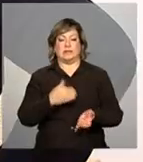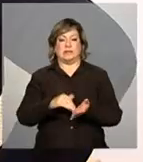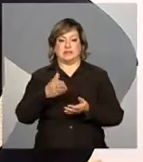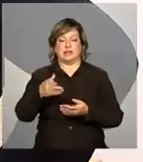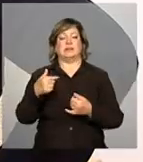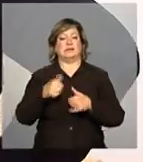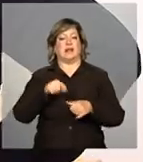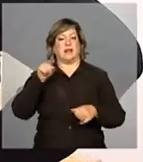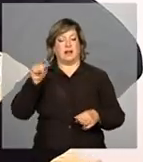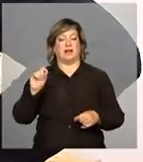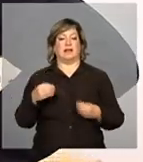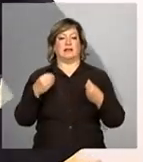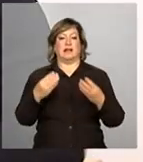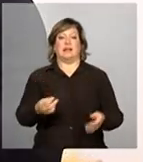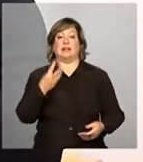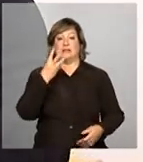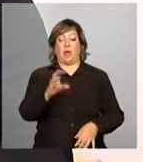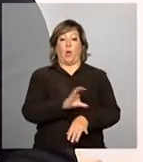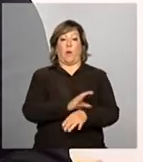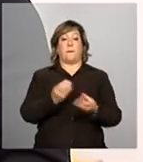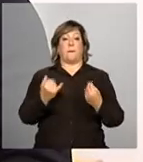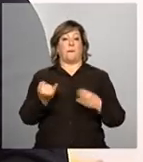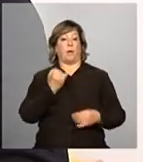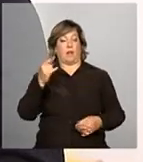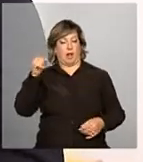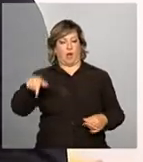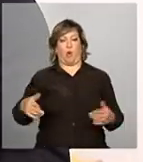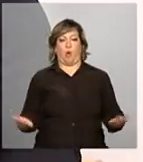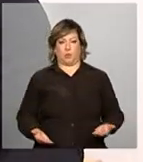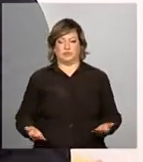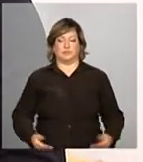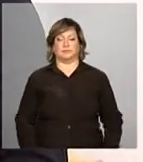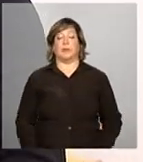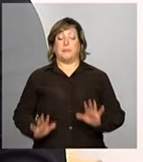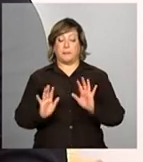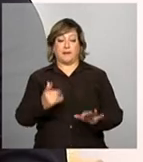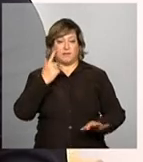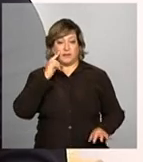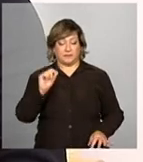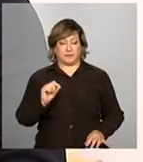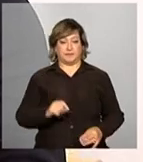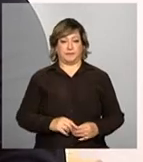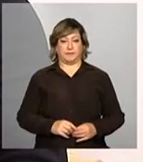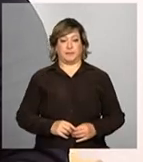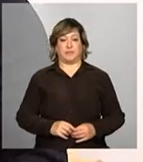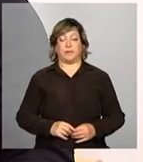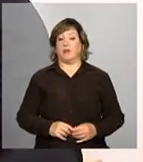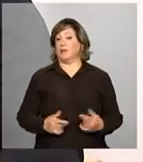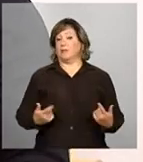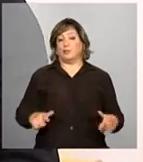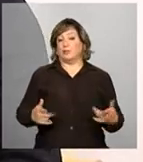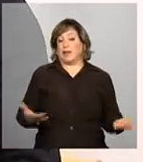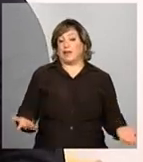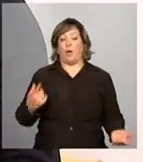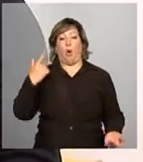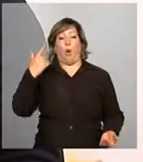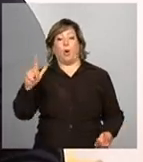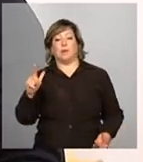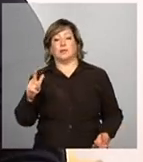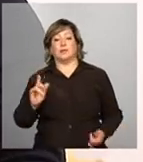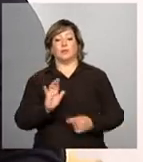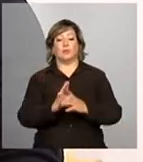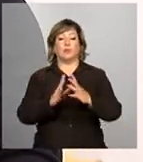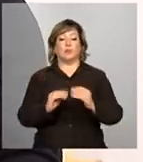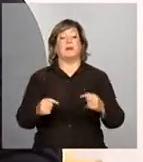está disponibilizando três cursos muito importantes lá hoje mas veja só Rita não tem outra solução a não ser